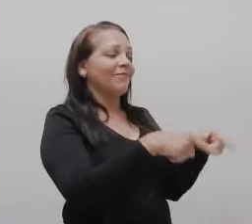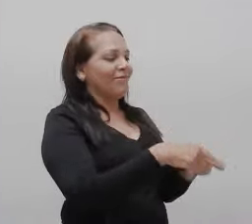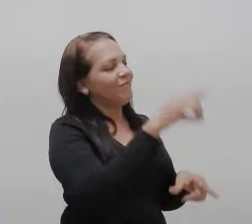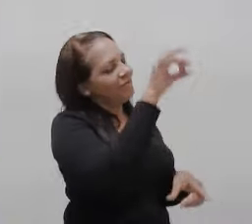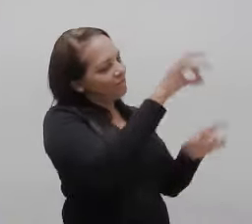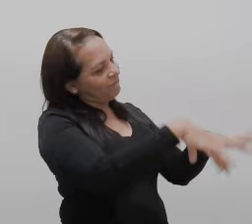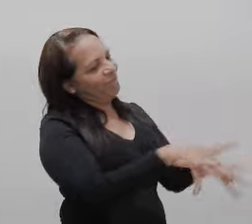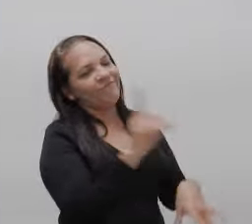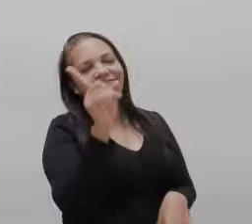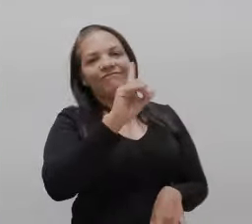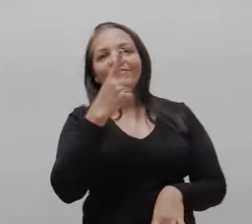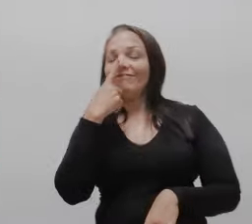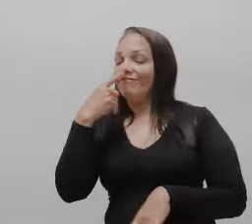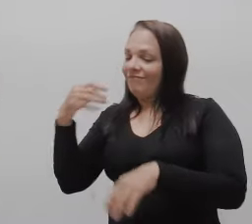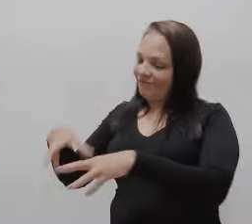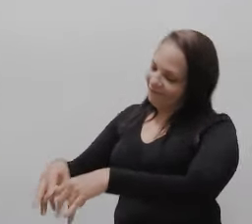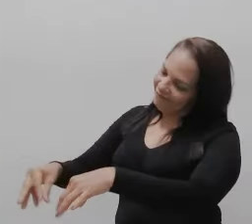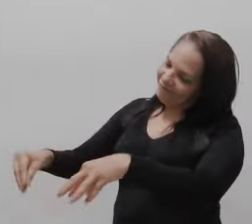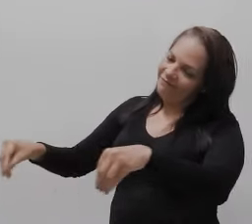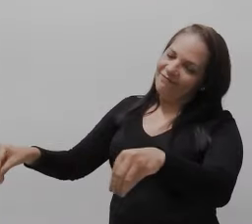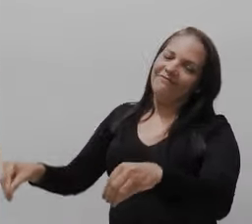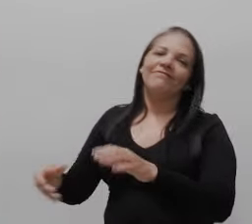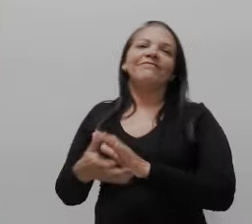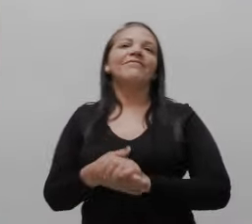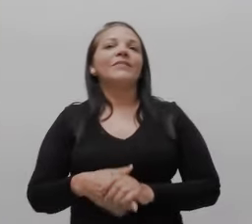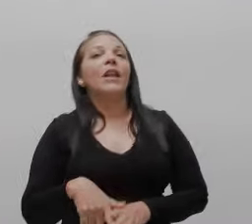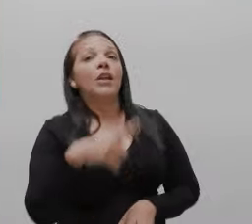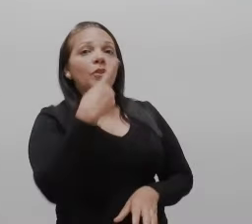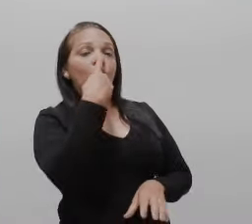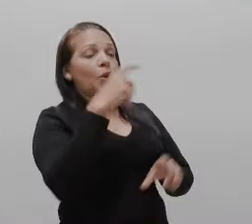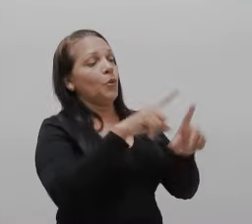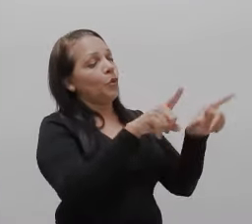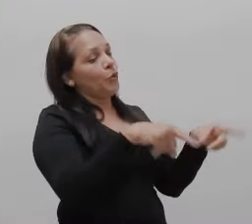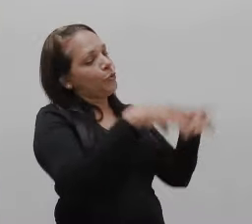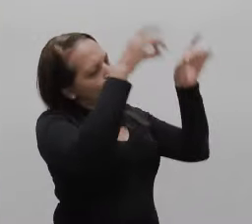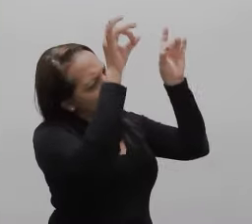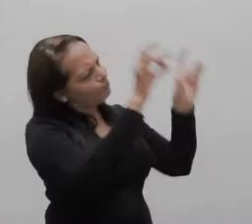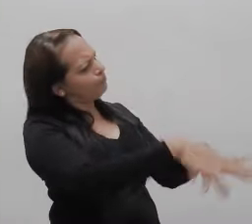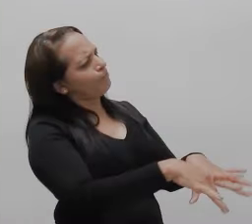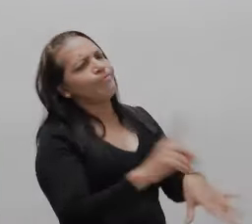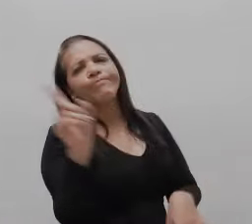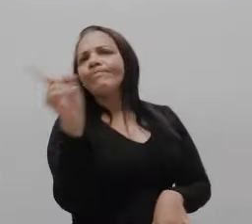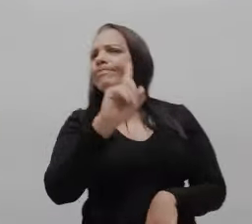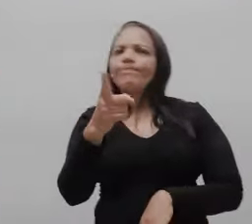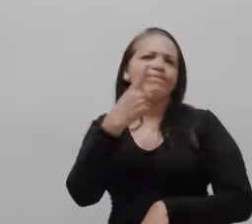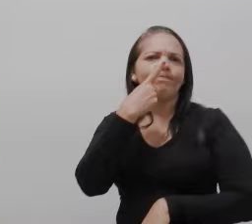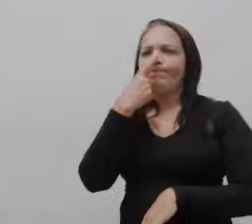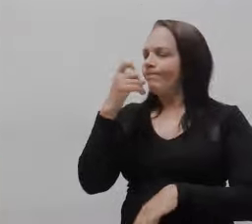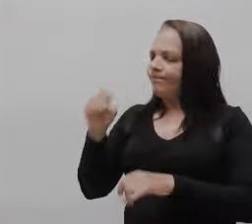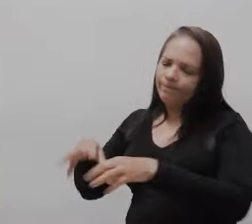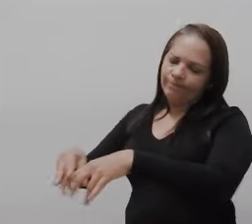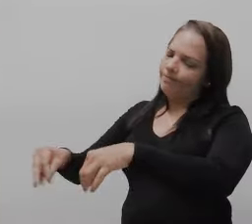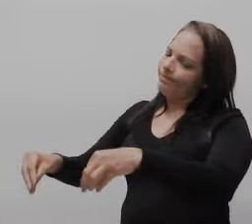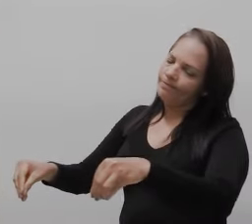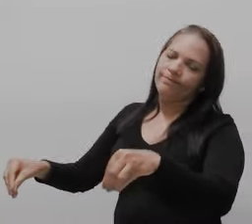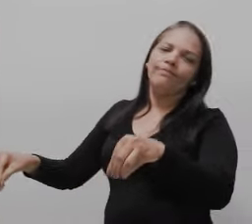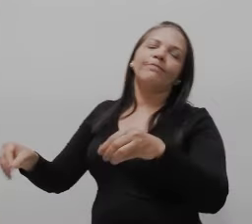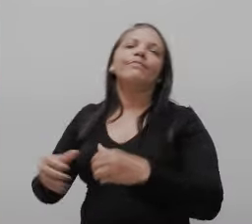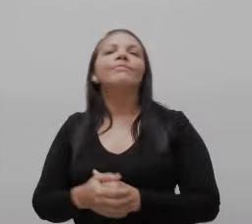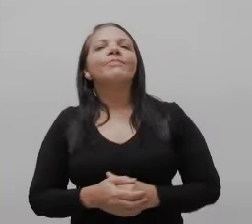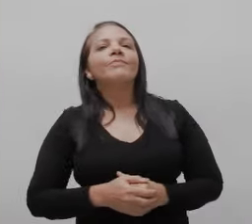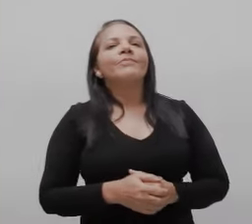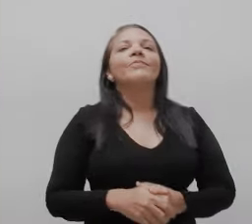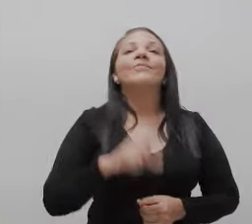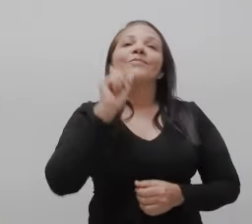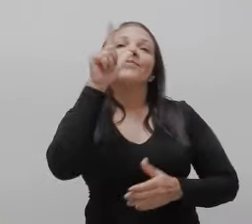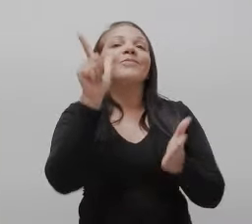Jogo lixo no lixo, não jogo lixo no chão. Jogo lixo no lixo, não jogo